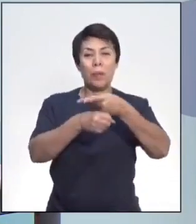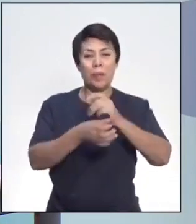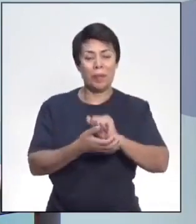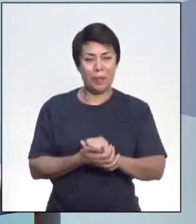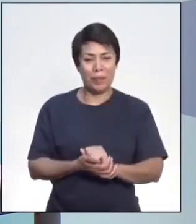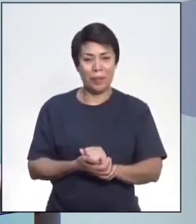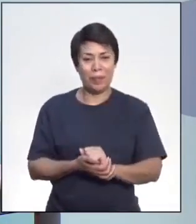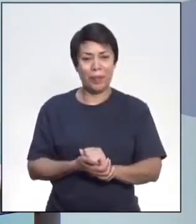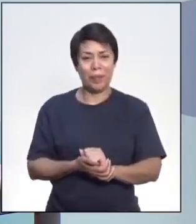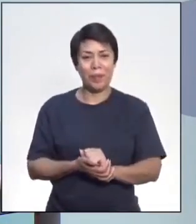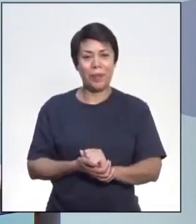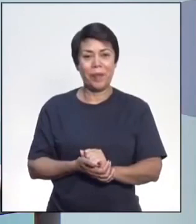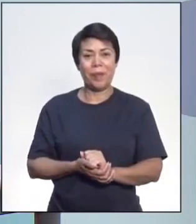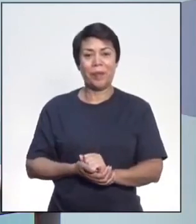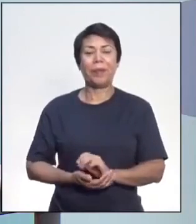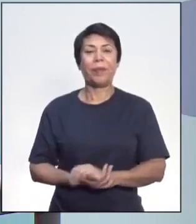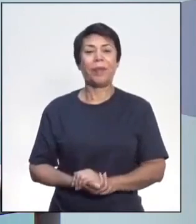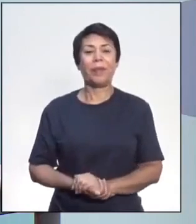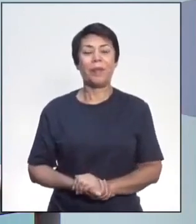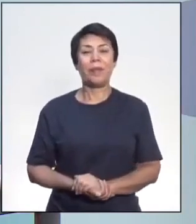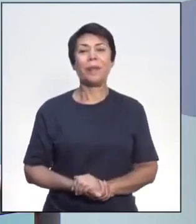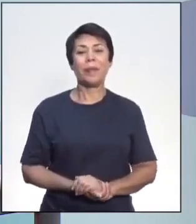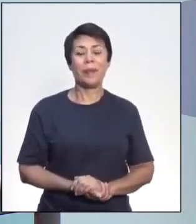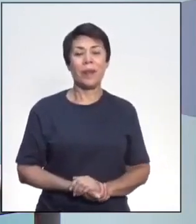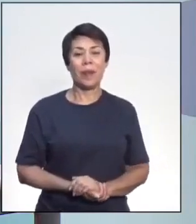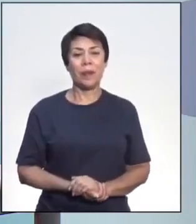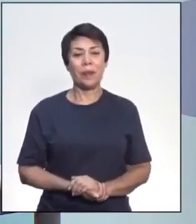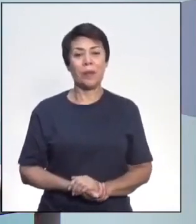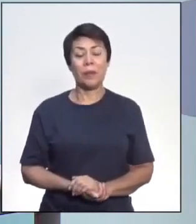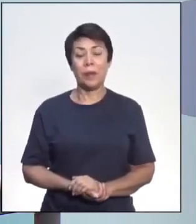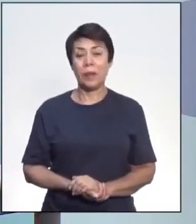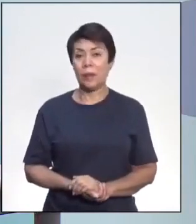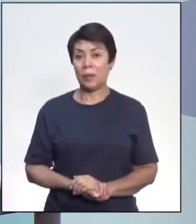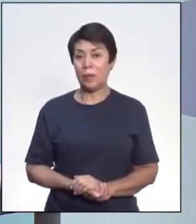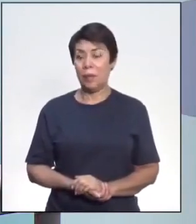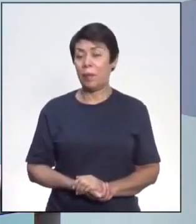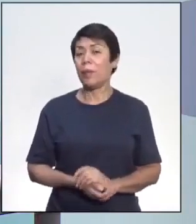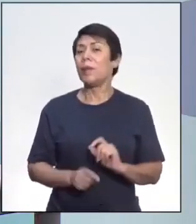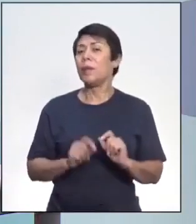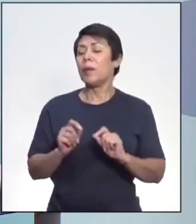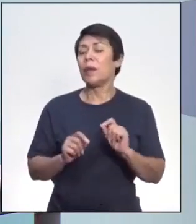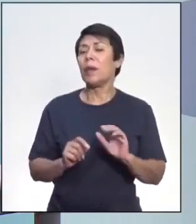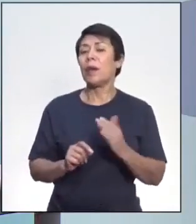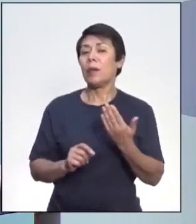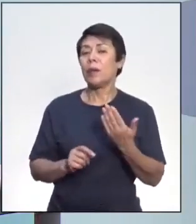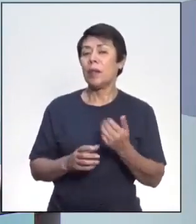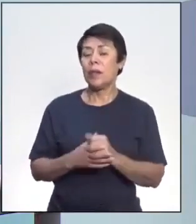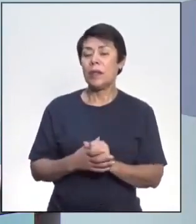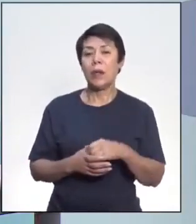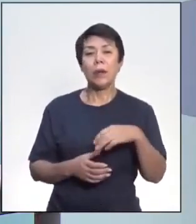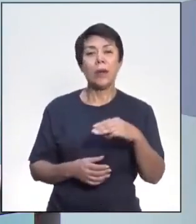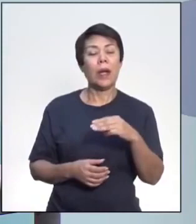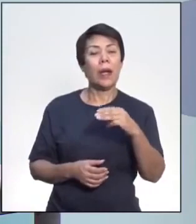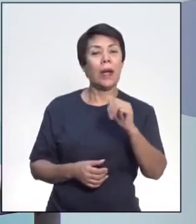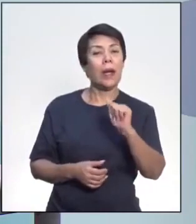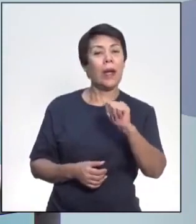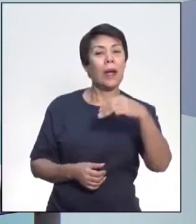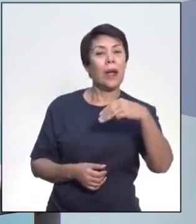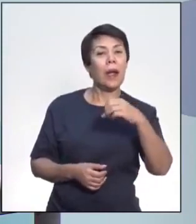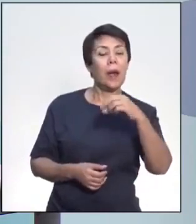na síntese da amônia. Então, vamos lá. O que aconteceu com essa síntese da amônia, né, no